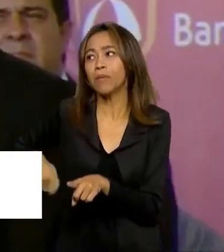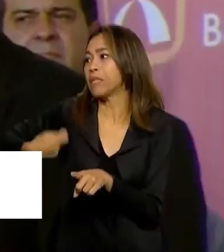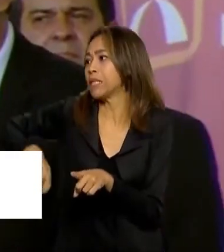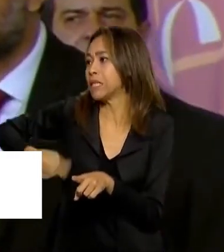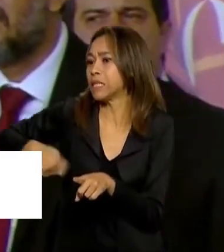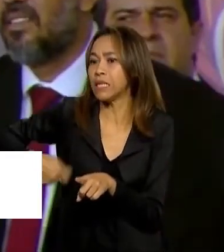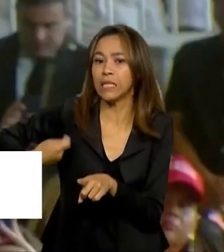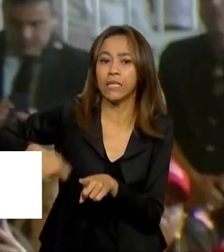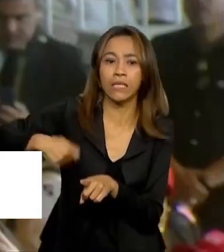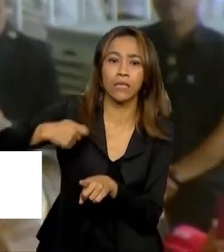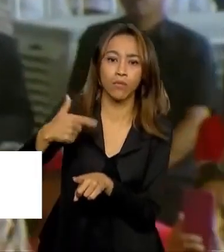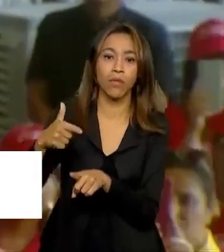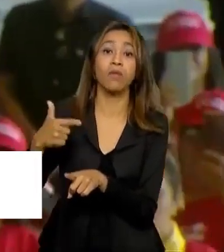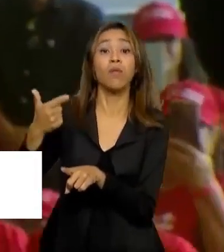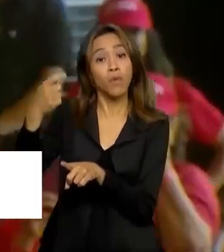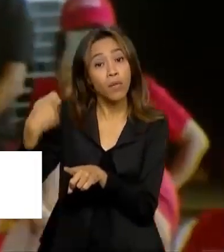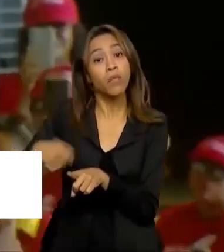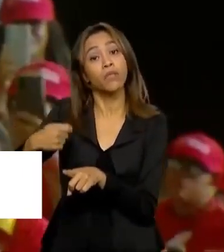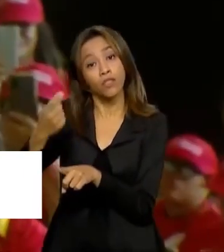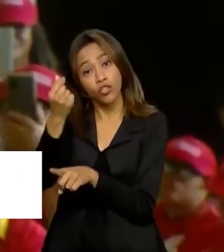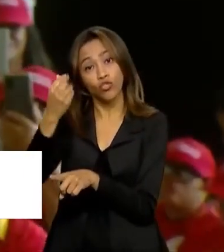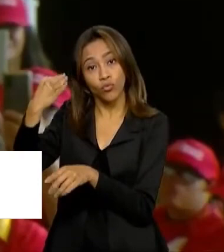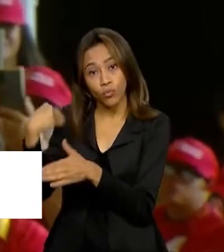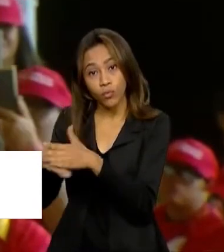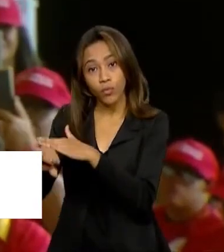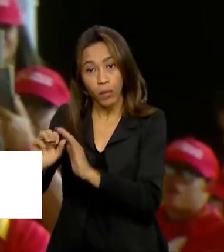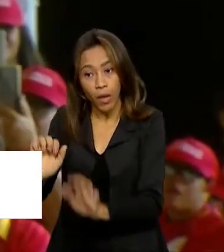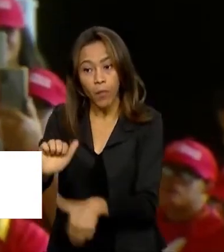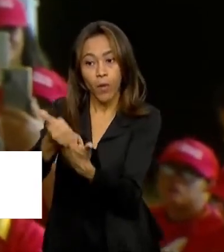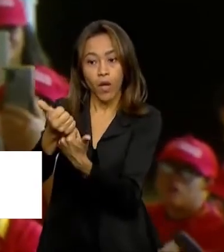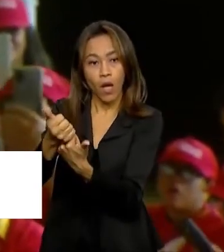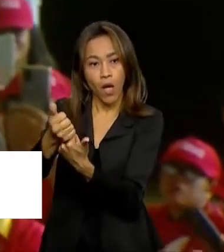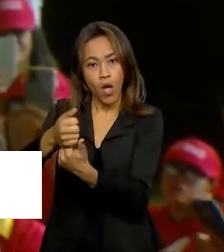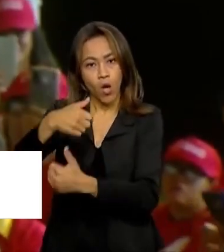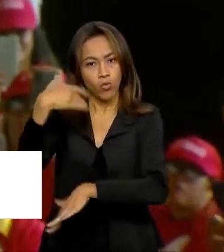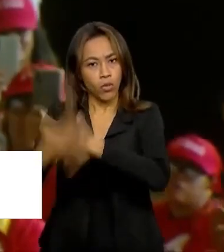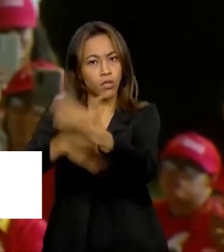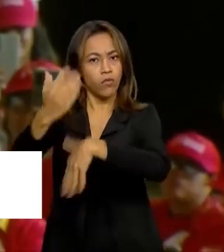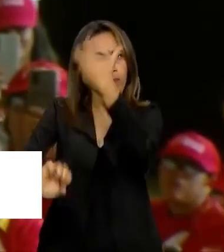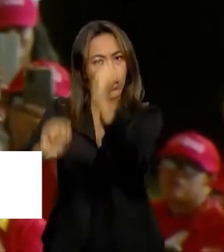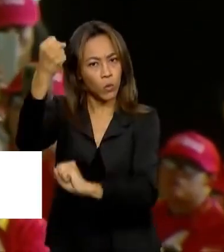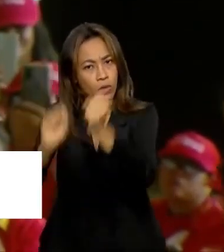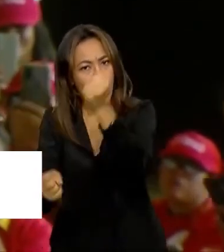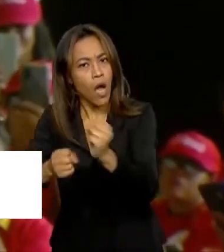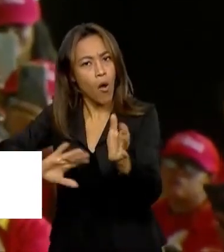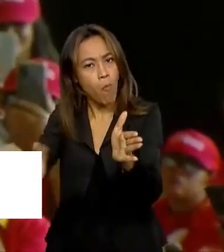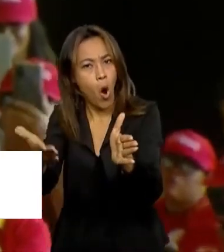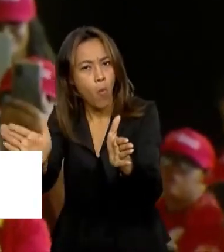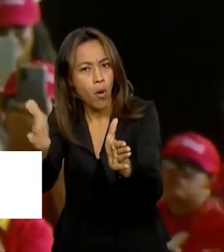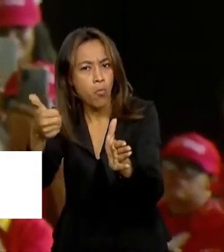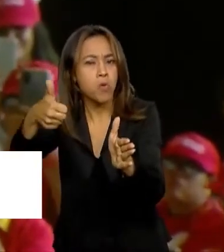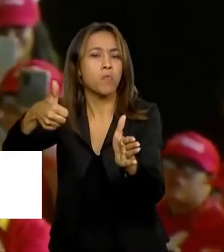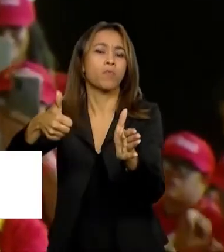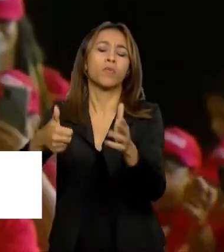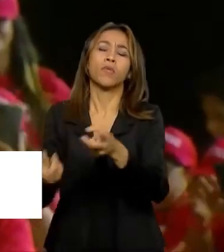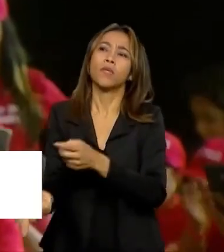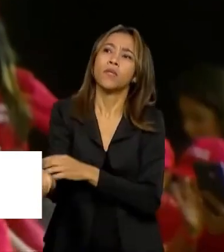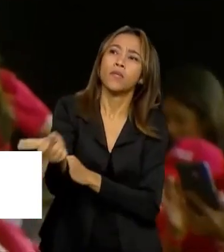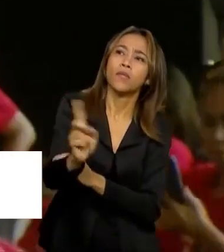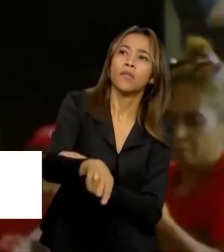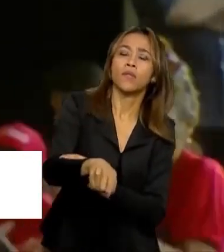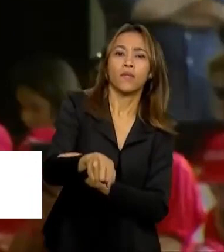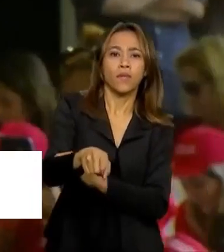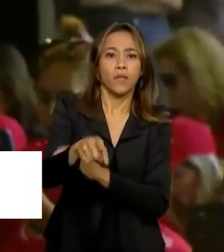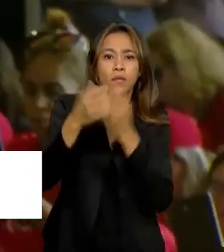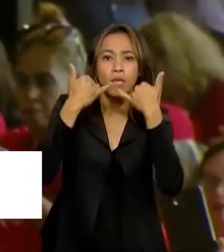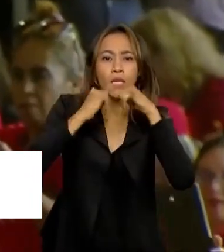precisa para investir no desenvolvimento industrial, para investir na nova, sabe, energia